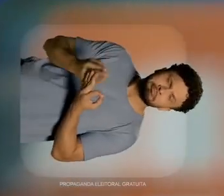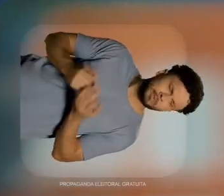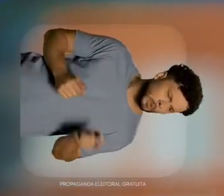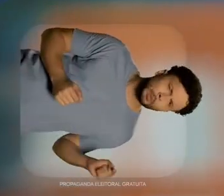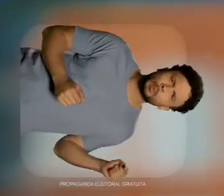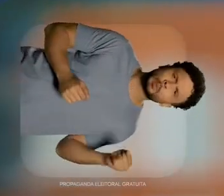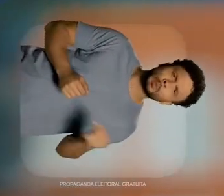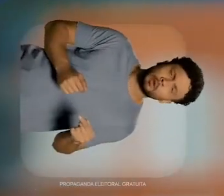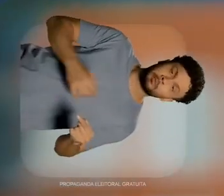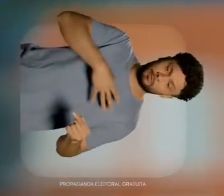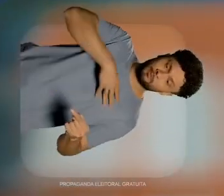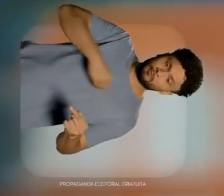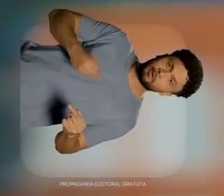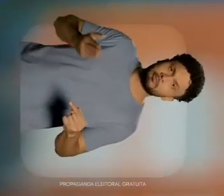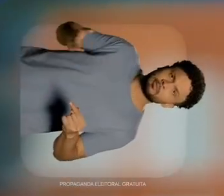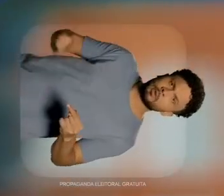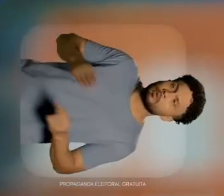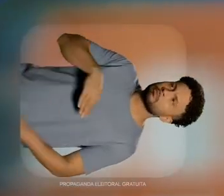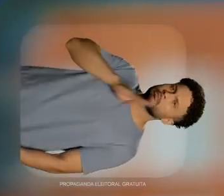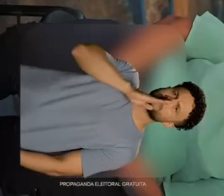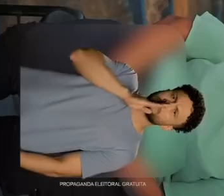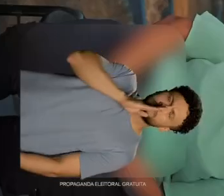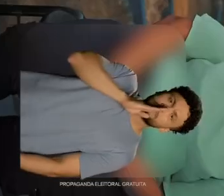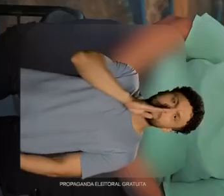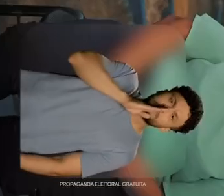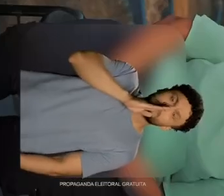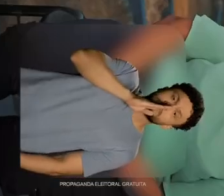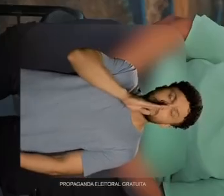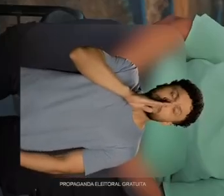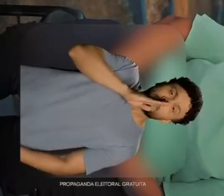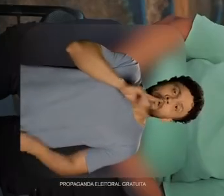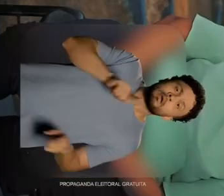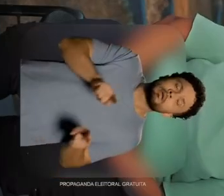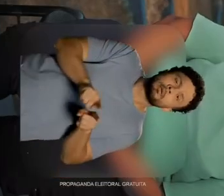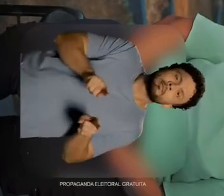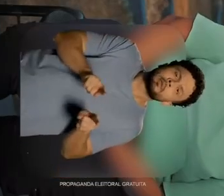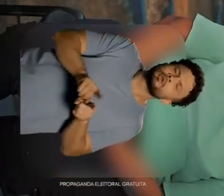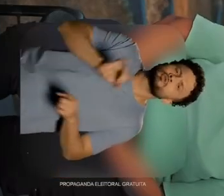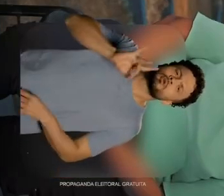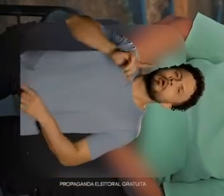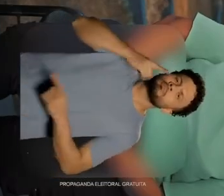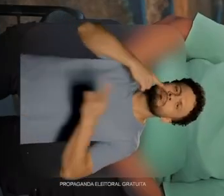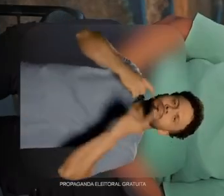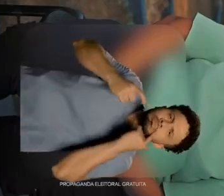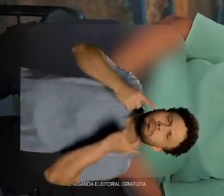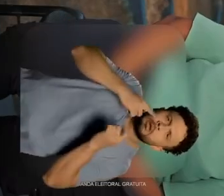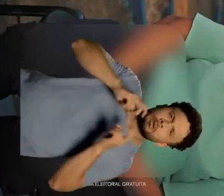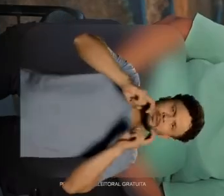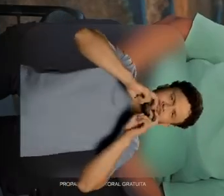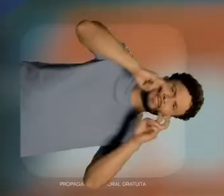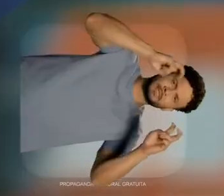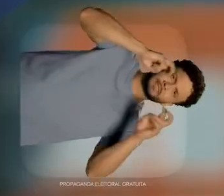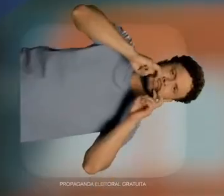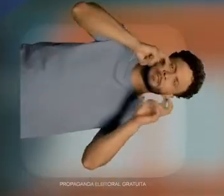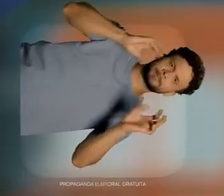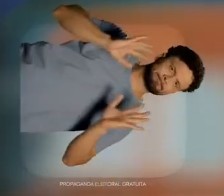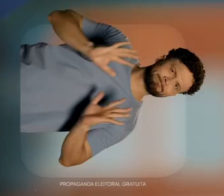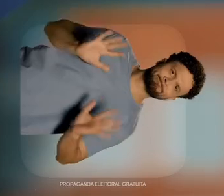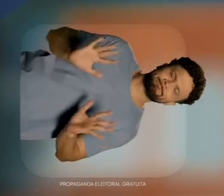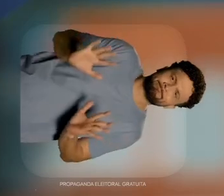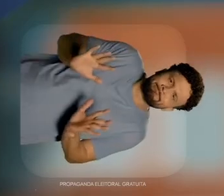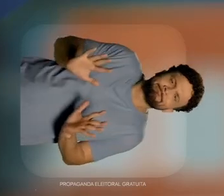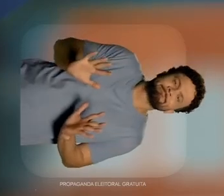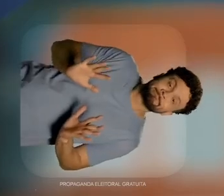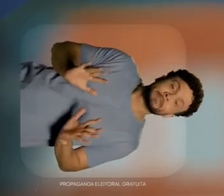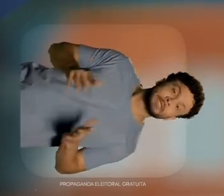o Reginaldo, ele não falava. Ele só chorava, gritava. E,